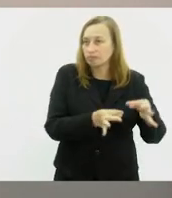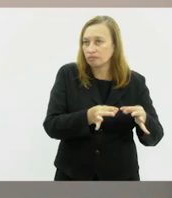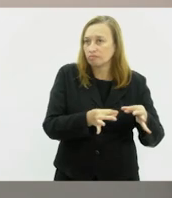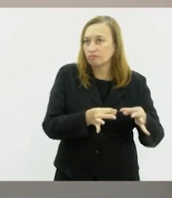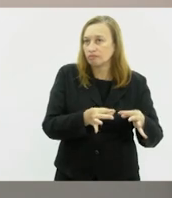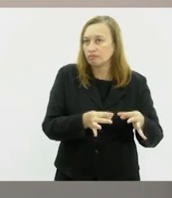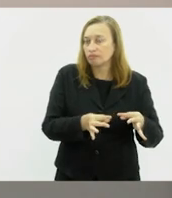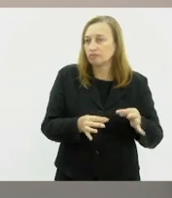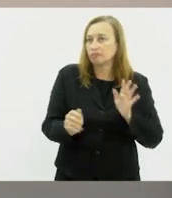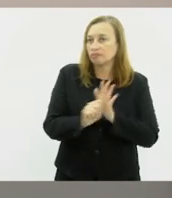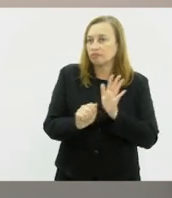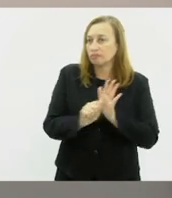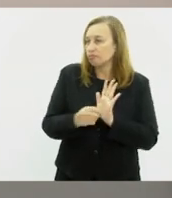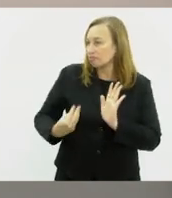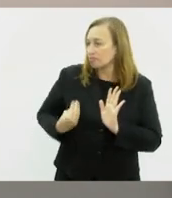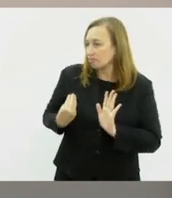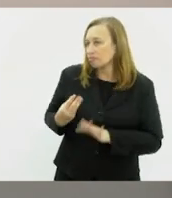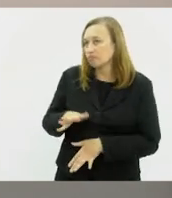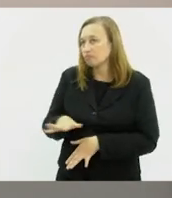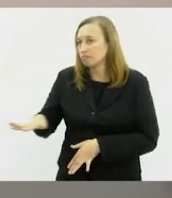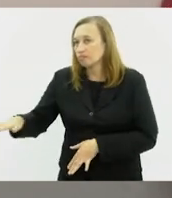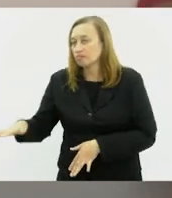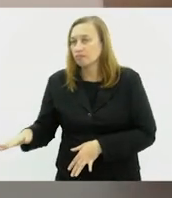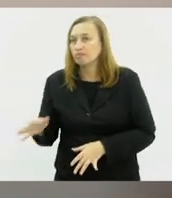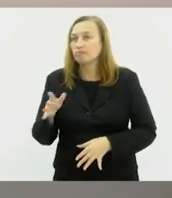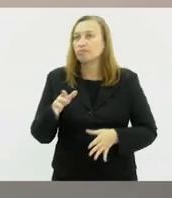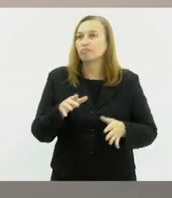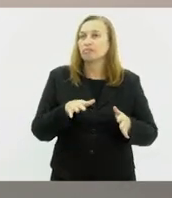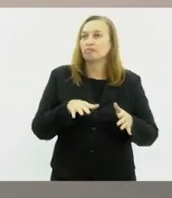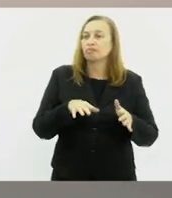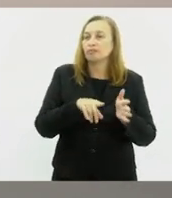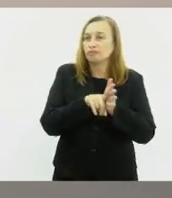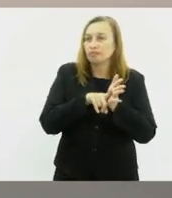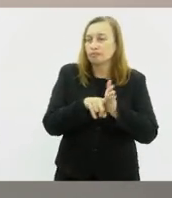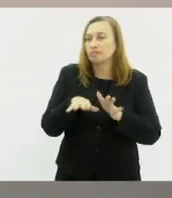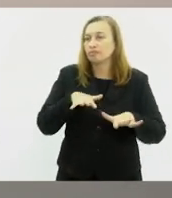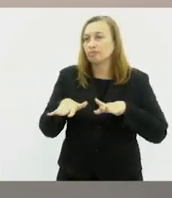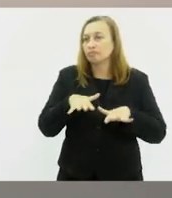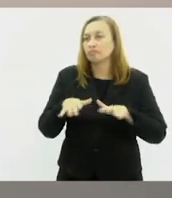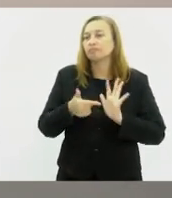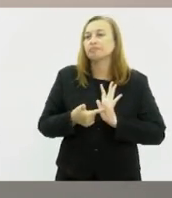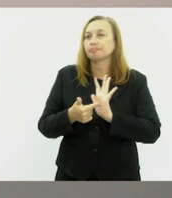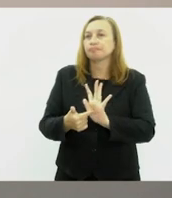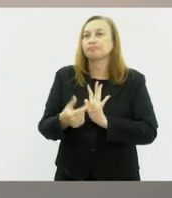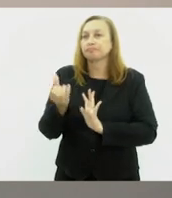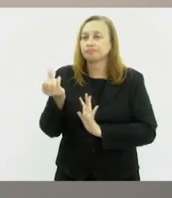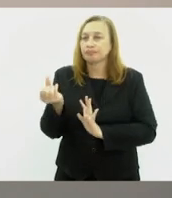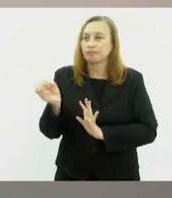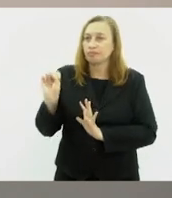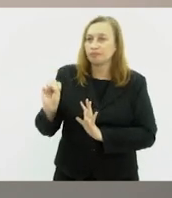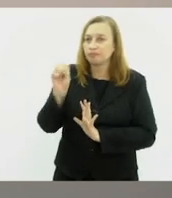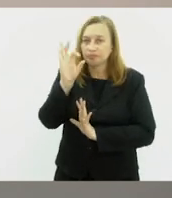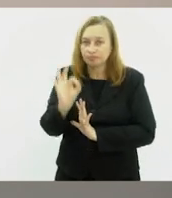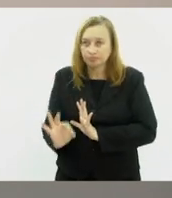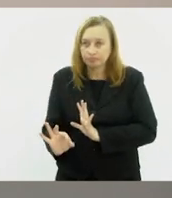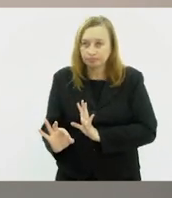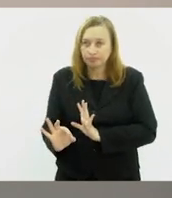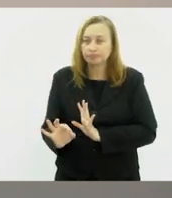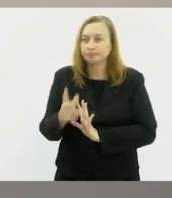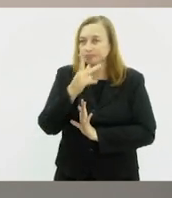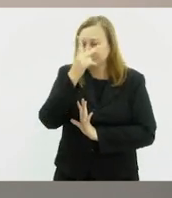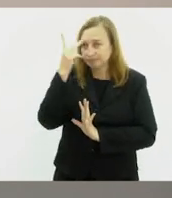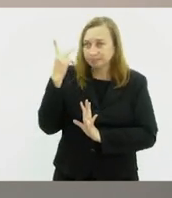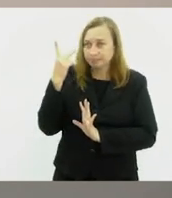estão em favelas e periferias né uma pesquisa do movimentos eh demonstrou que 68 das